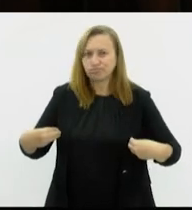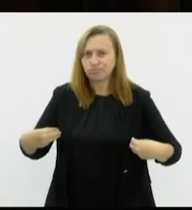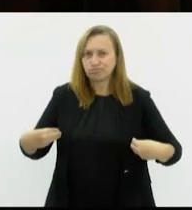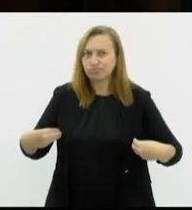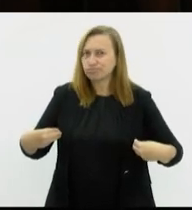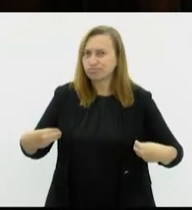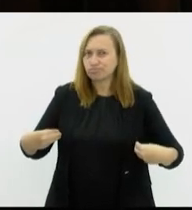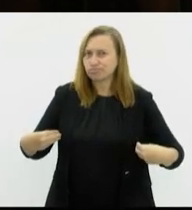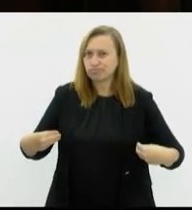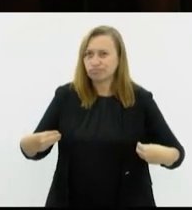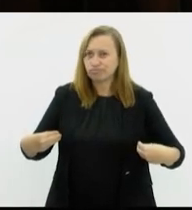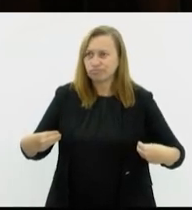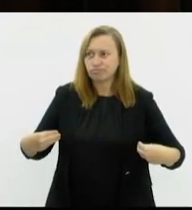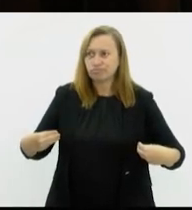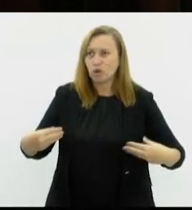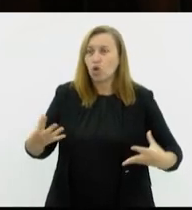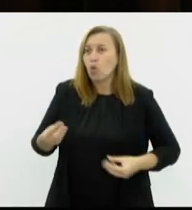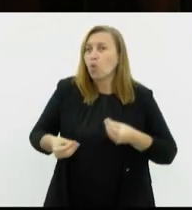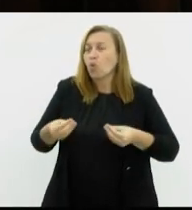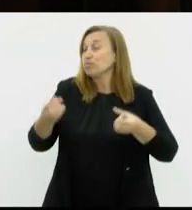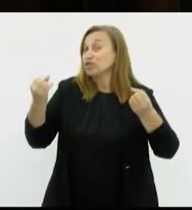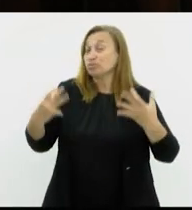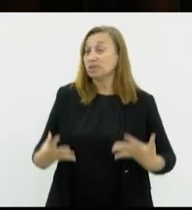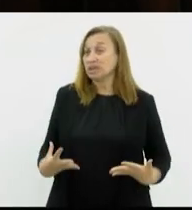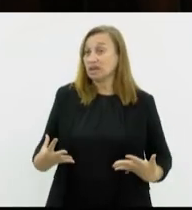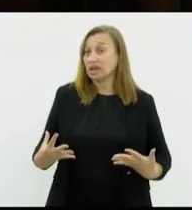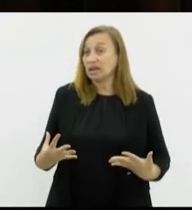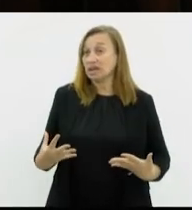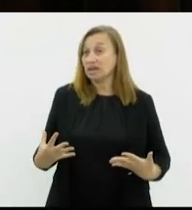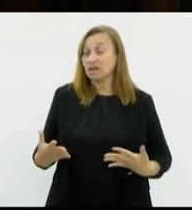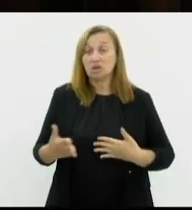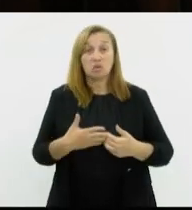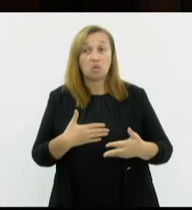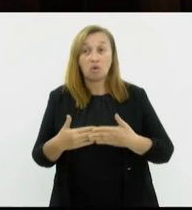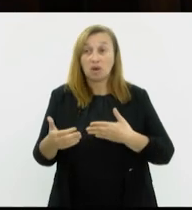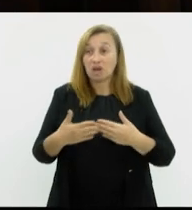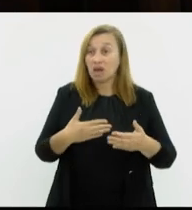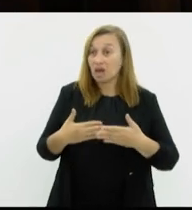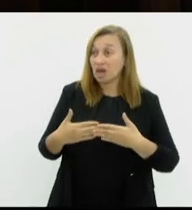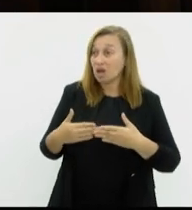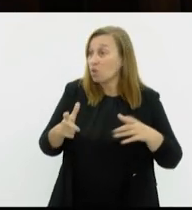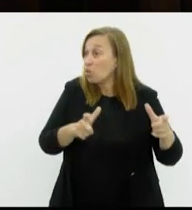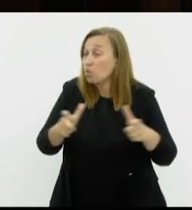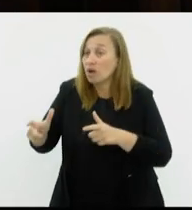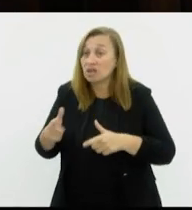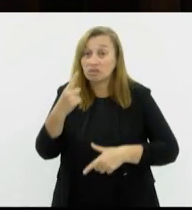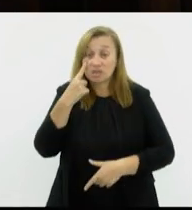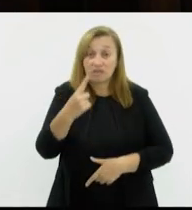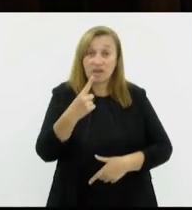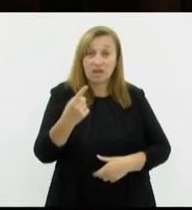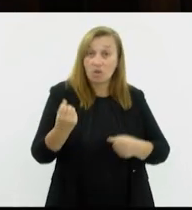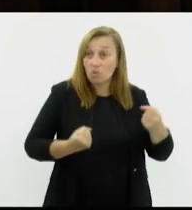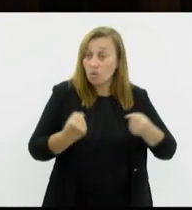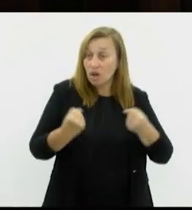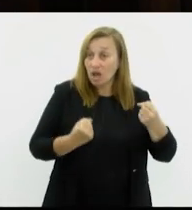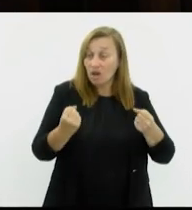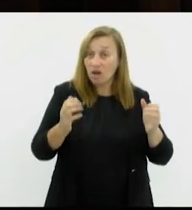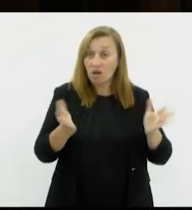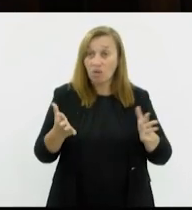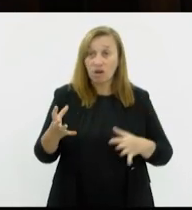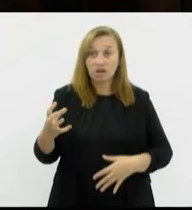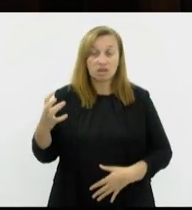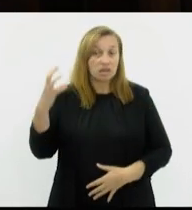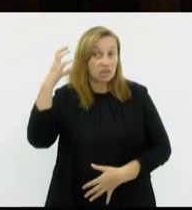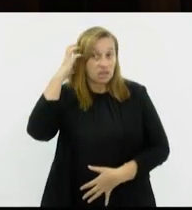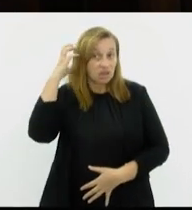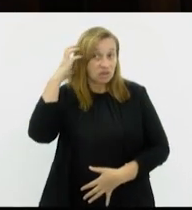Coincidentemente, não. Como é que eu posso explicar isso? Isso aí está em qualquer comunidade, isso aí está na... Se você pegar seu carro agora, ligar na rádio,